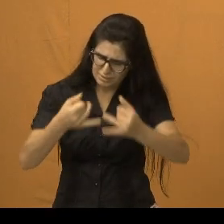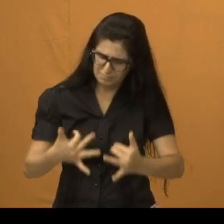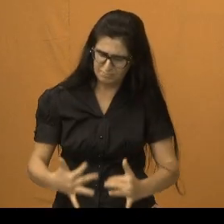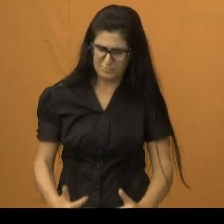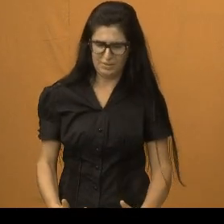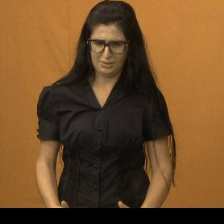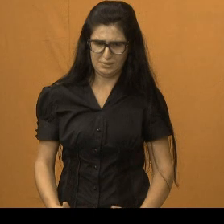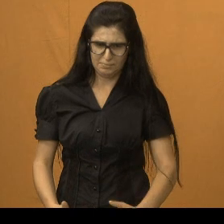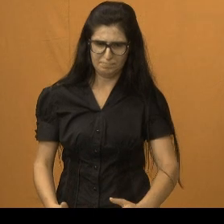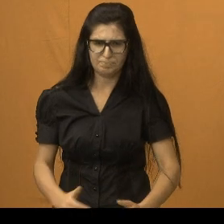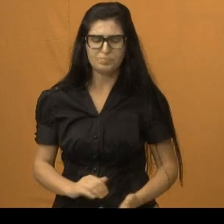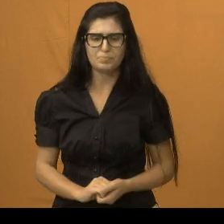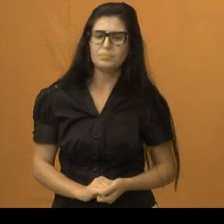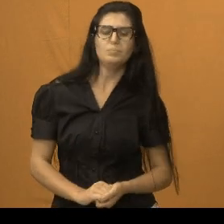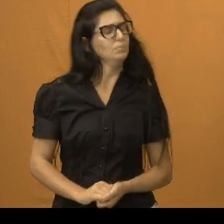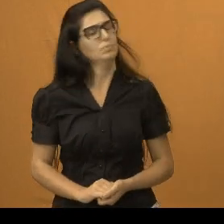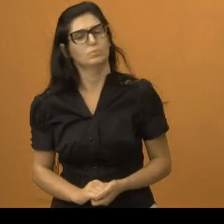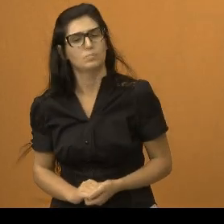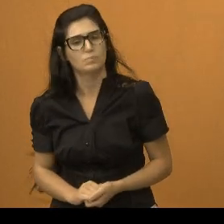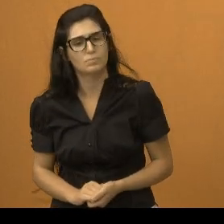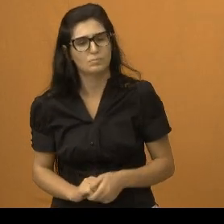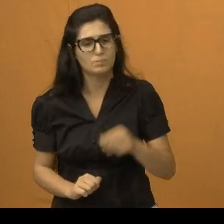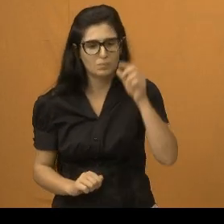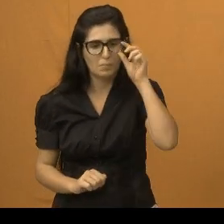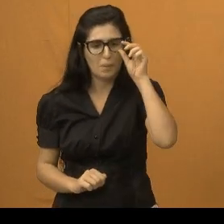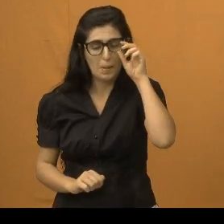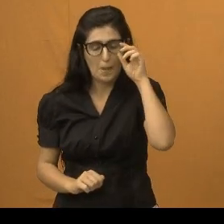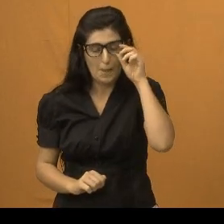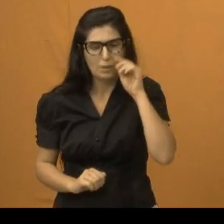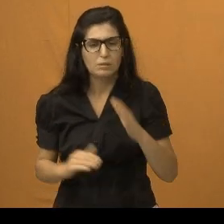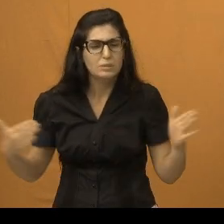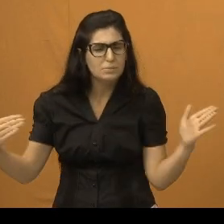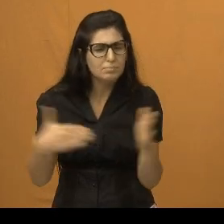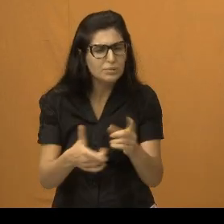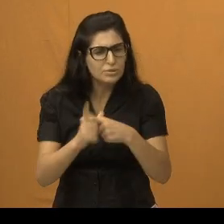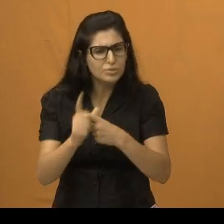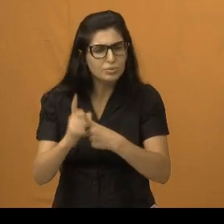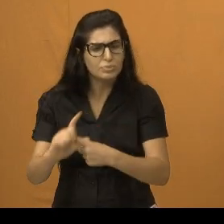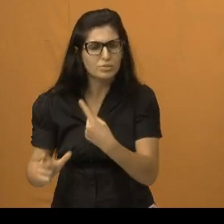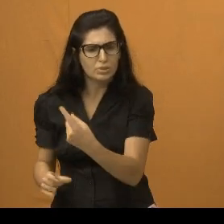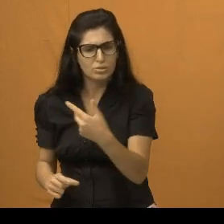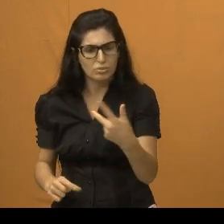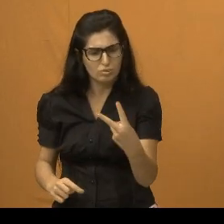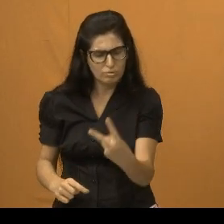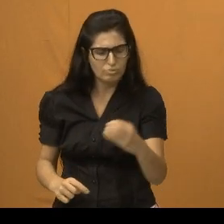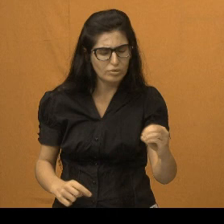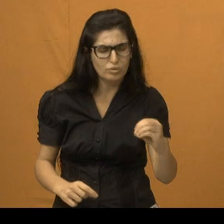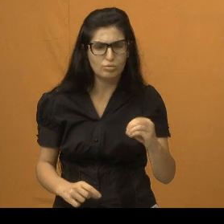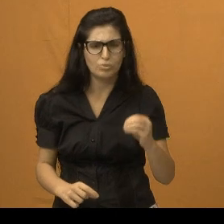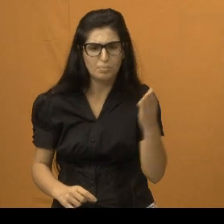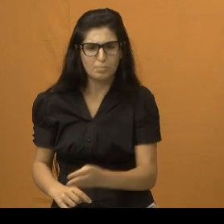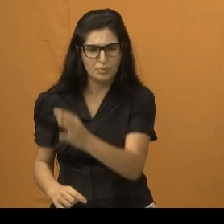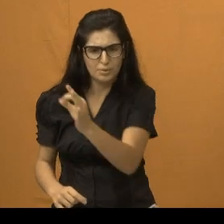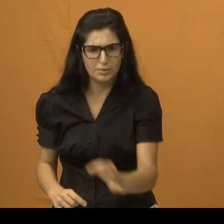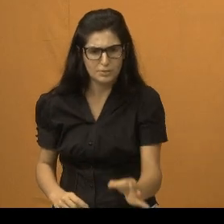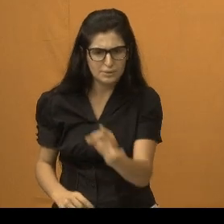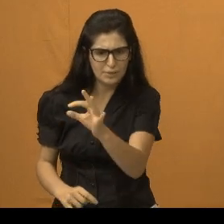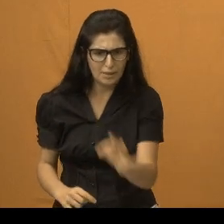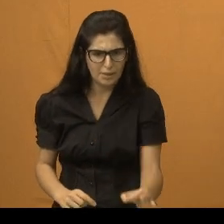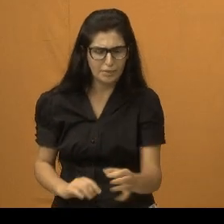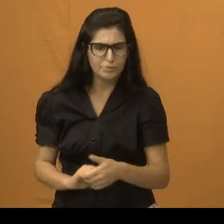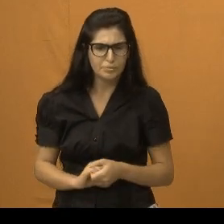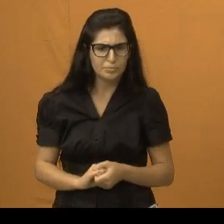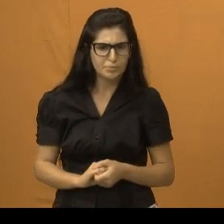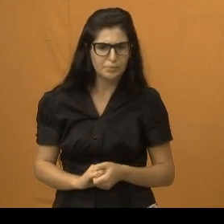Aqui, como nós mencionamos nos slides anteriores, o limite da dívida é 120% da receita corrente líquida, na qual nós falamos